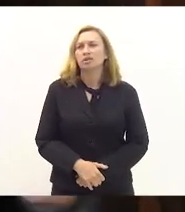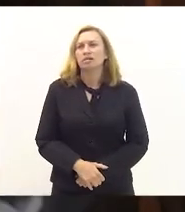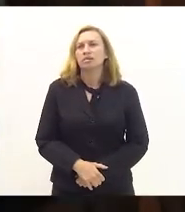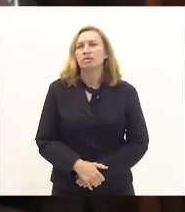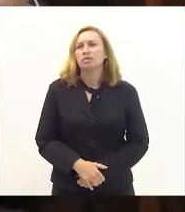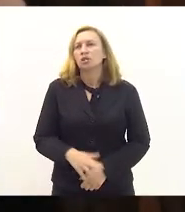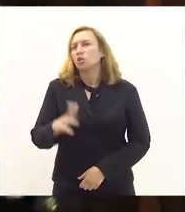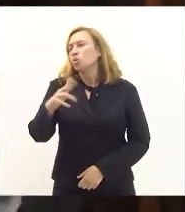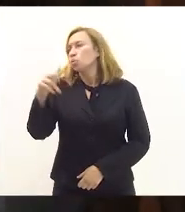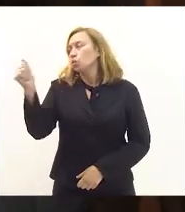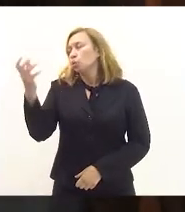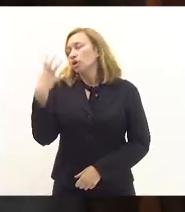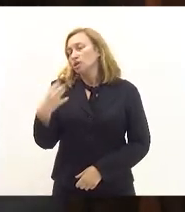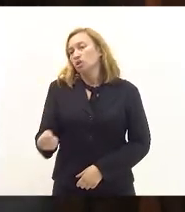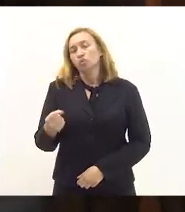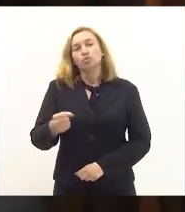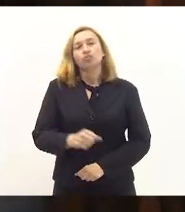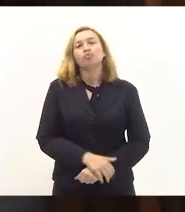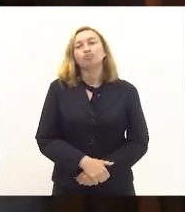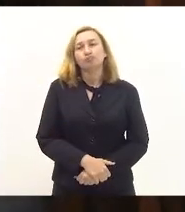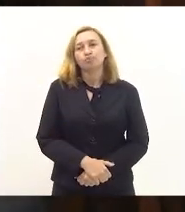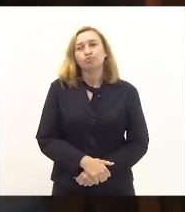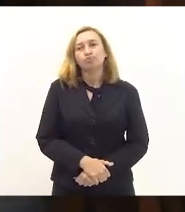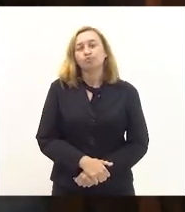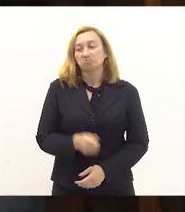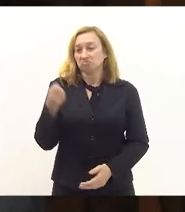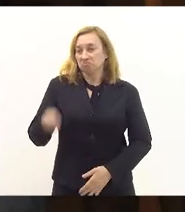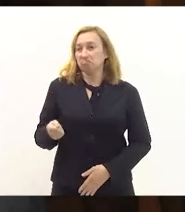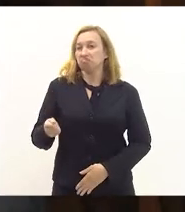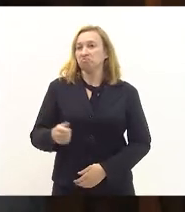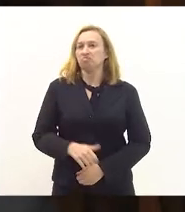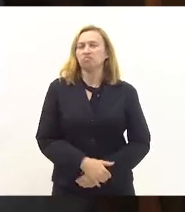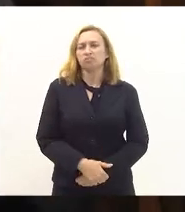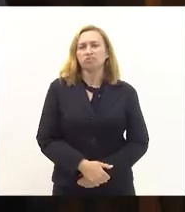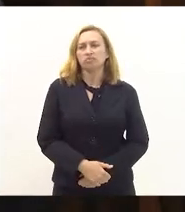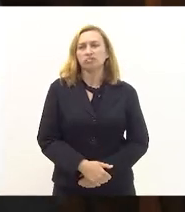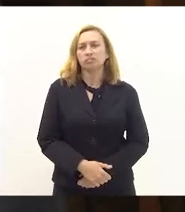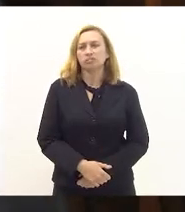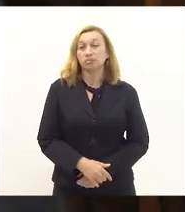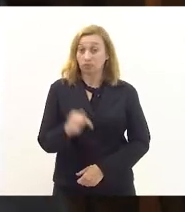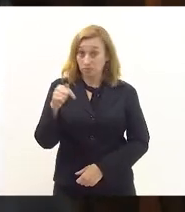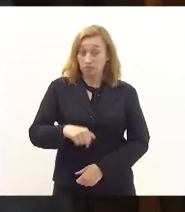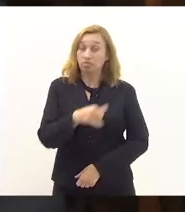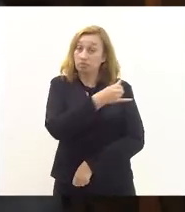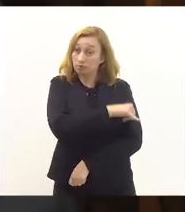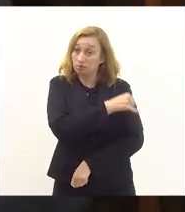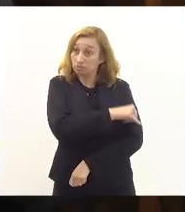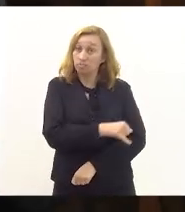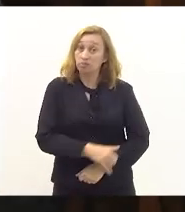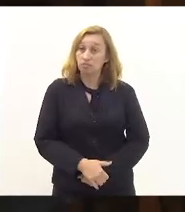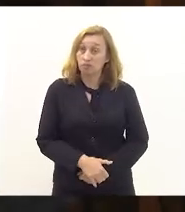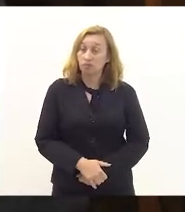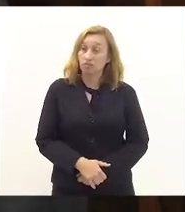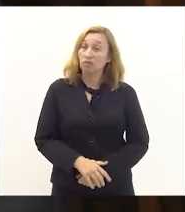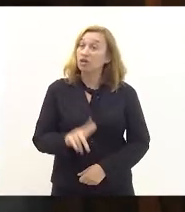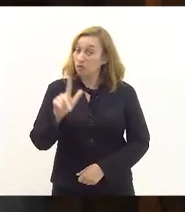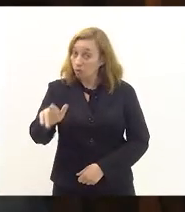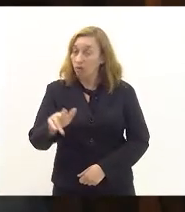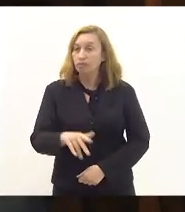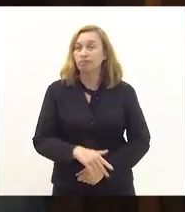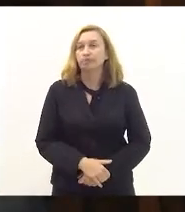que nunca aceitou o autoritarismo. Aqui no Rio de Janeiro, do mesmo